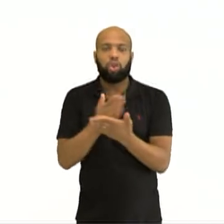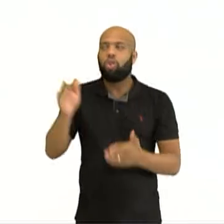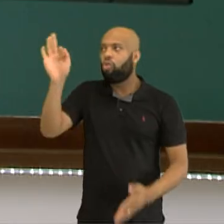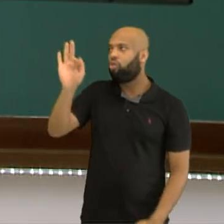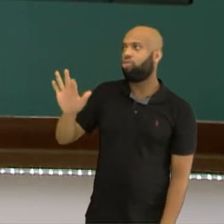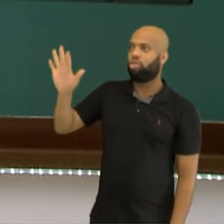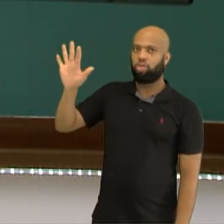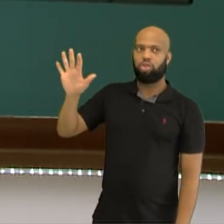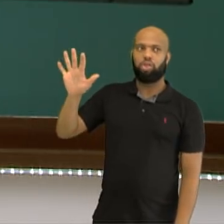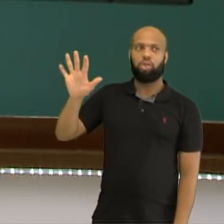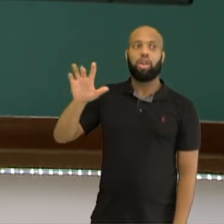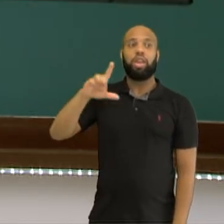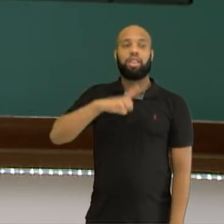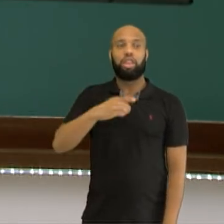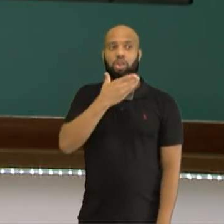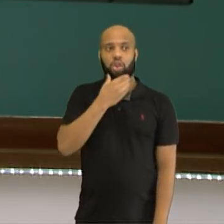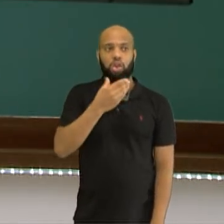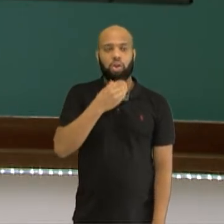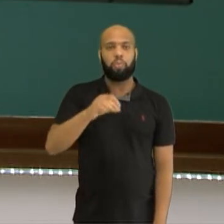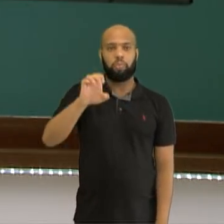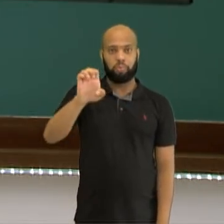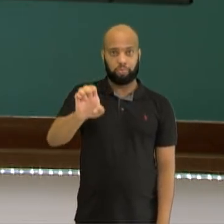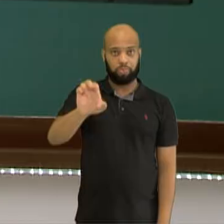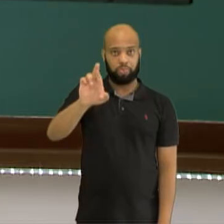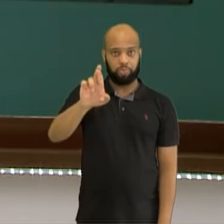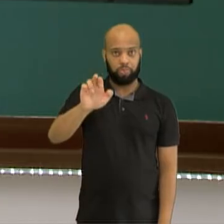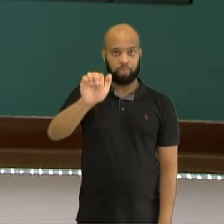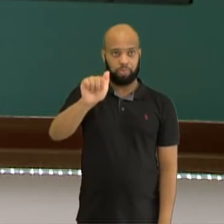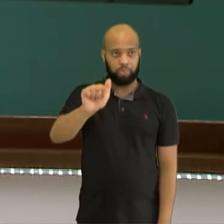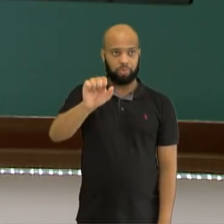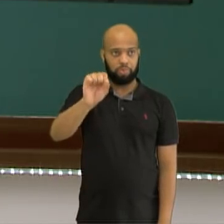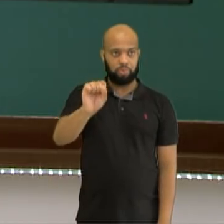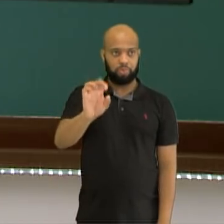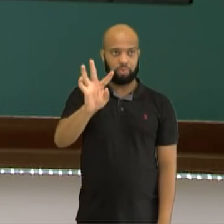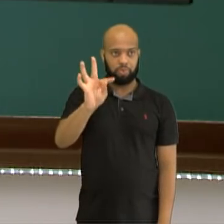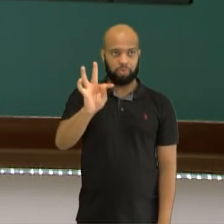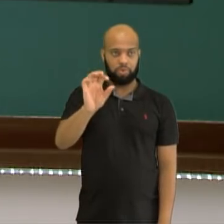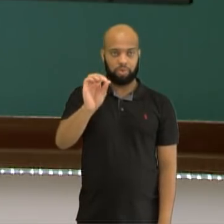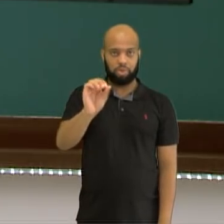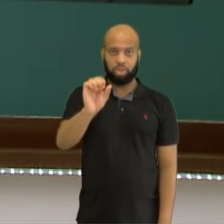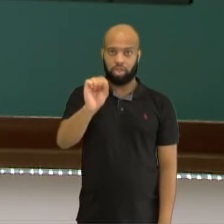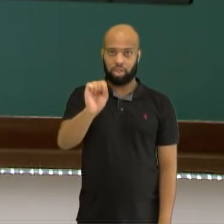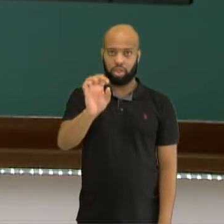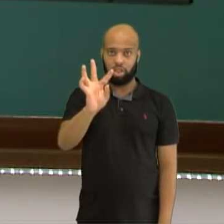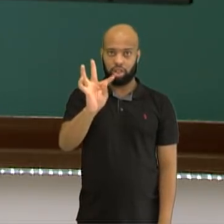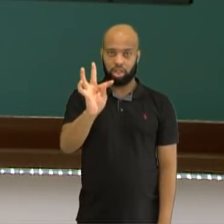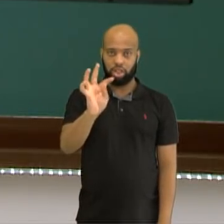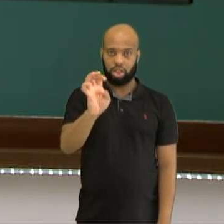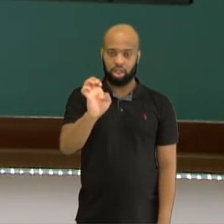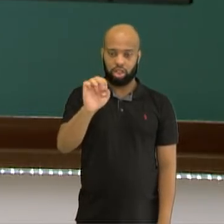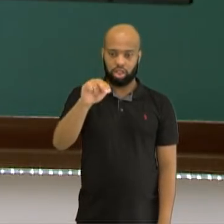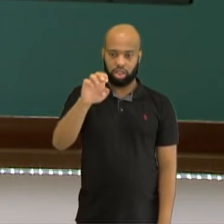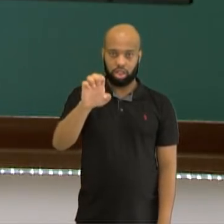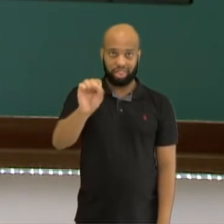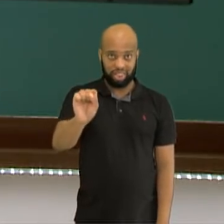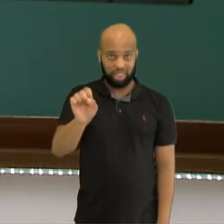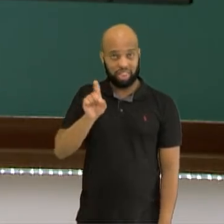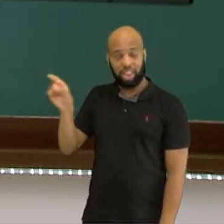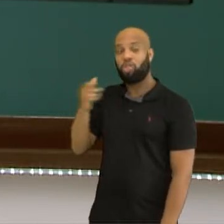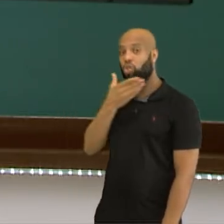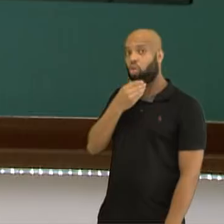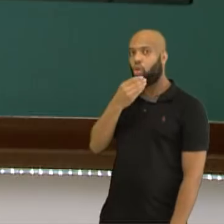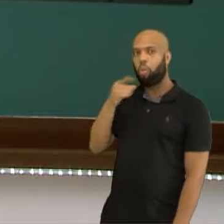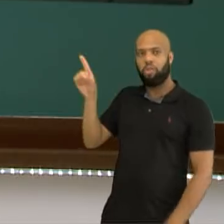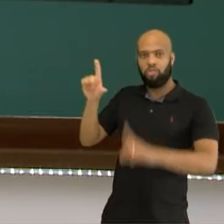deles foi Eratóstenes. Ele é um grego que viveu antes de Cristo. E o que ele fez? Ele